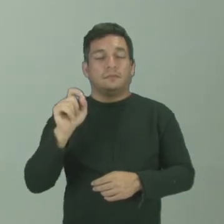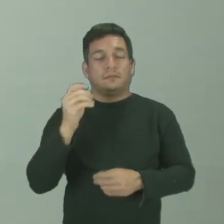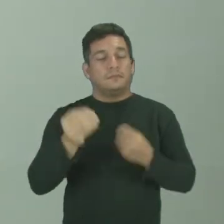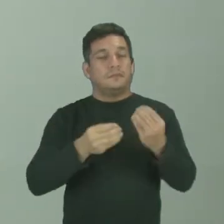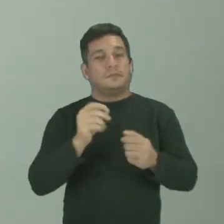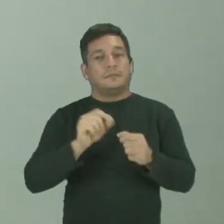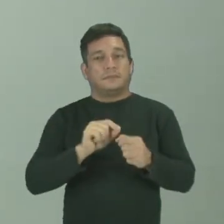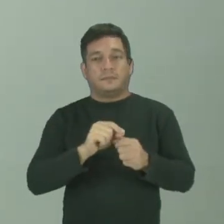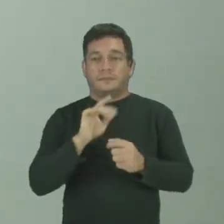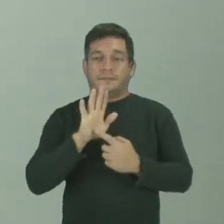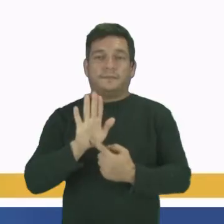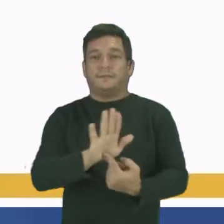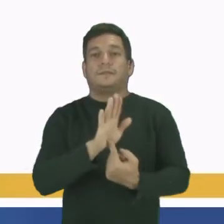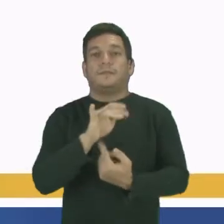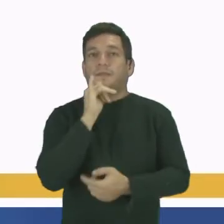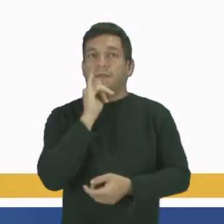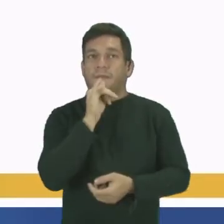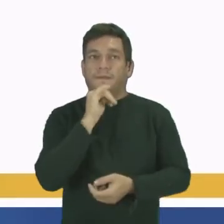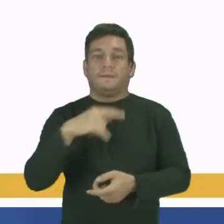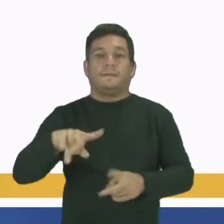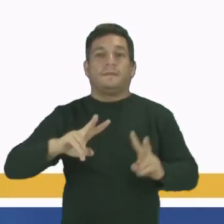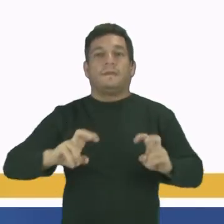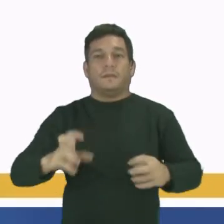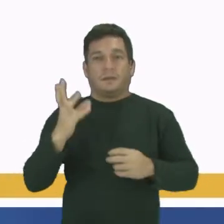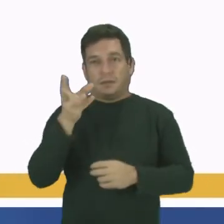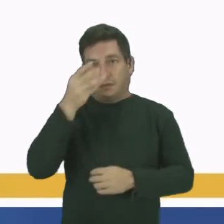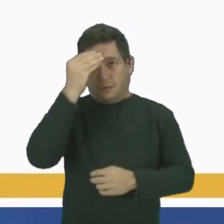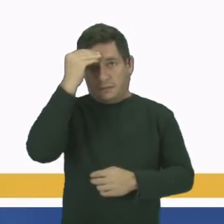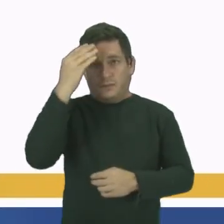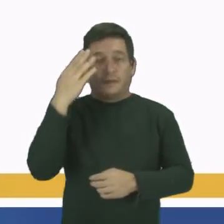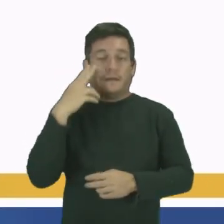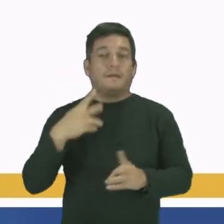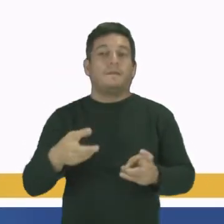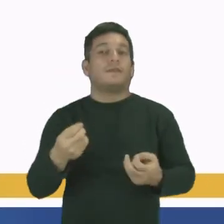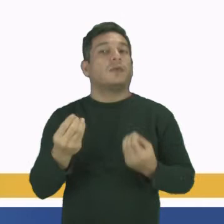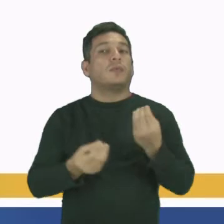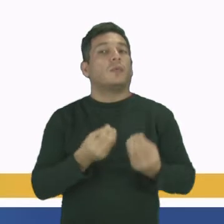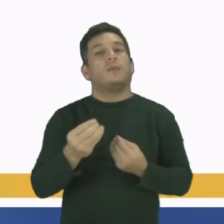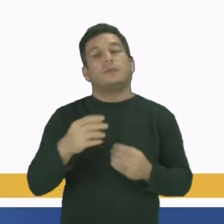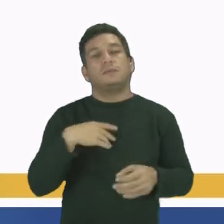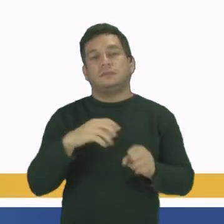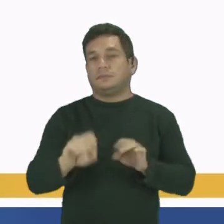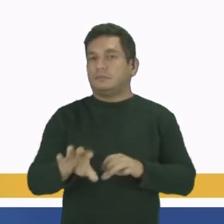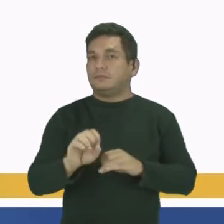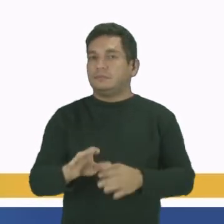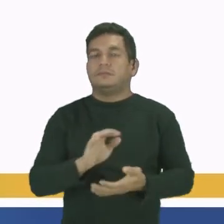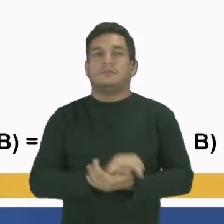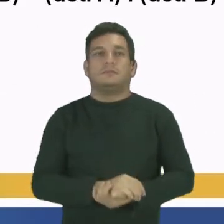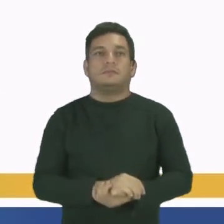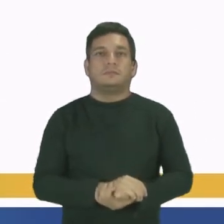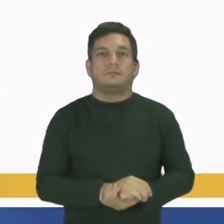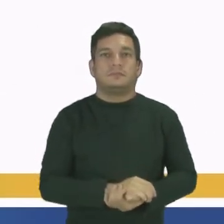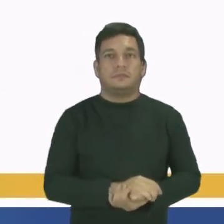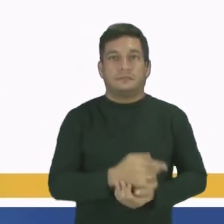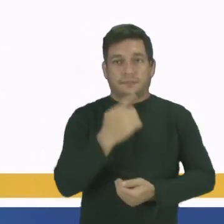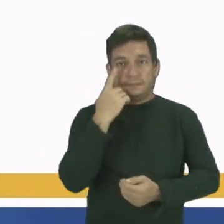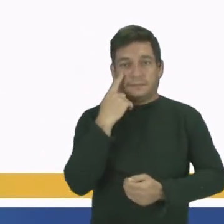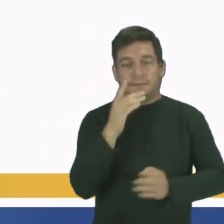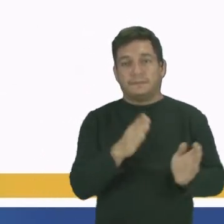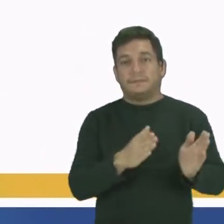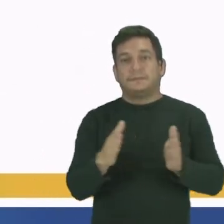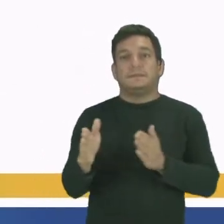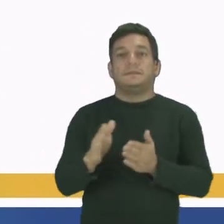vamos a um exemplo para vocês fixarem e ver como é trabalhado esse teorema de Birner. Então acompanhe